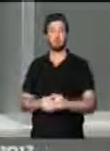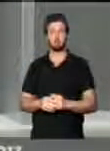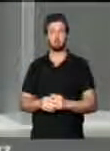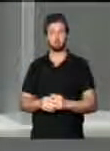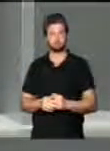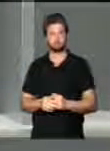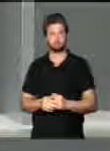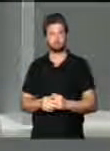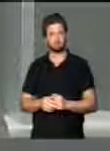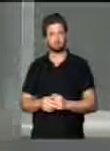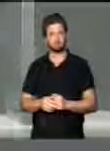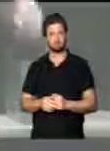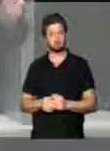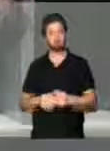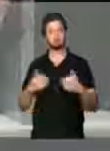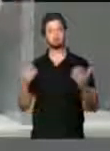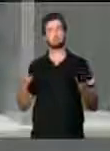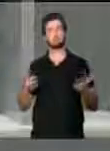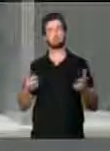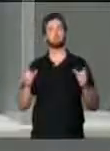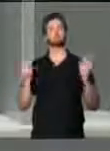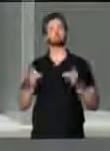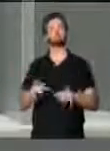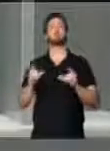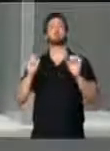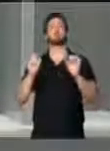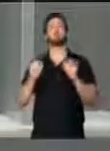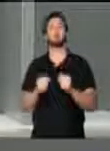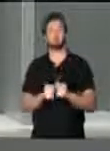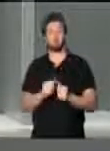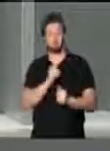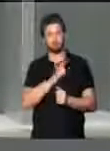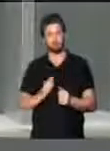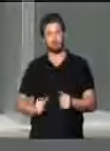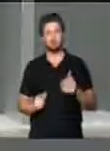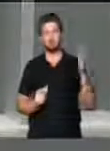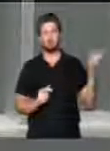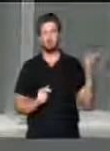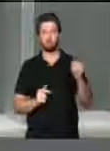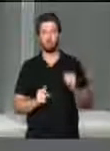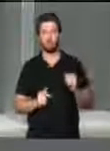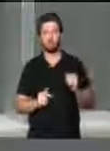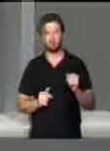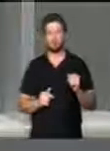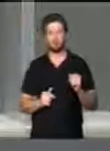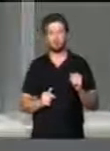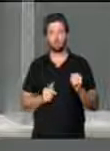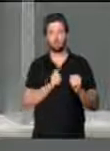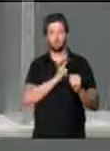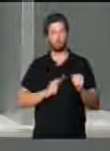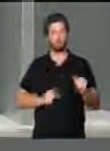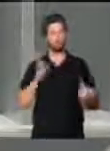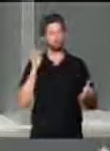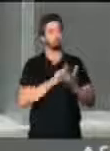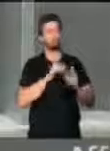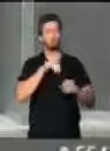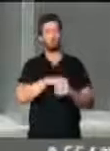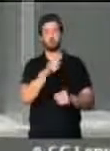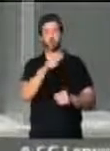país. Então, o que nos resta para um governo interino, um governo que não tem legitimidade no